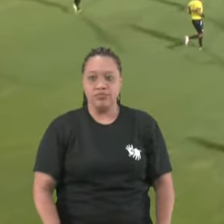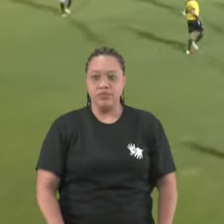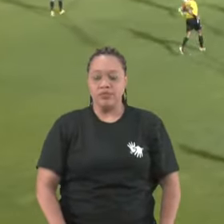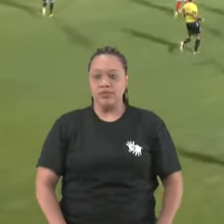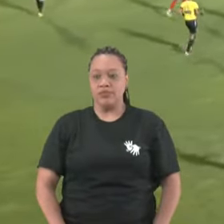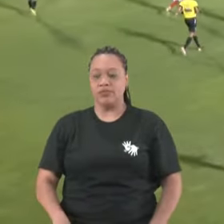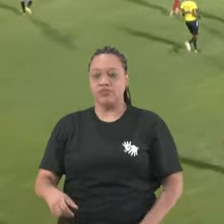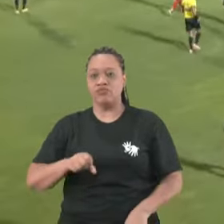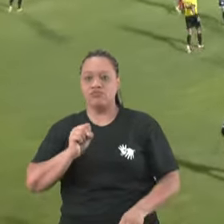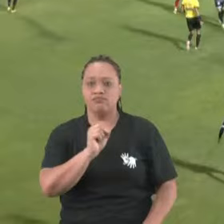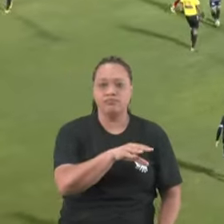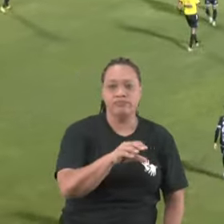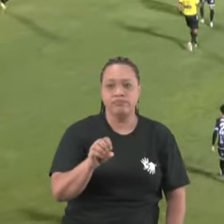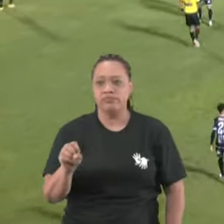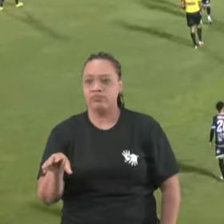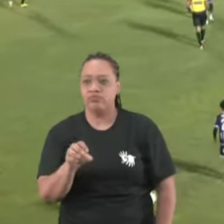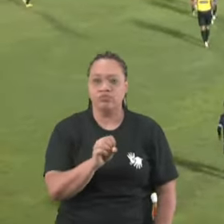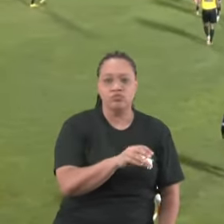Sobe!